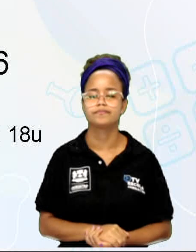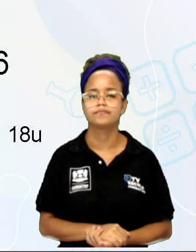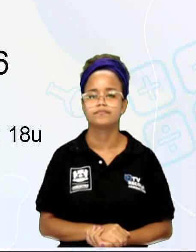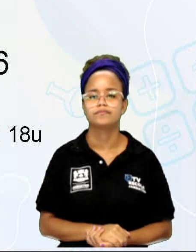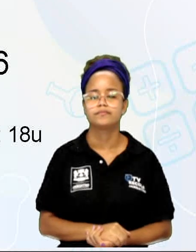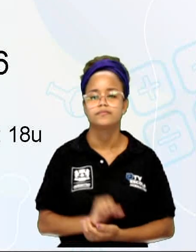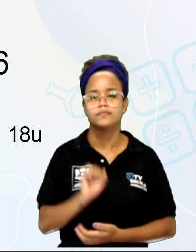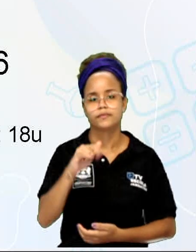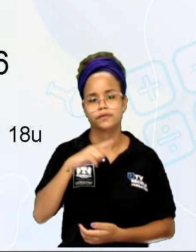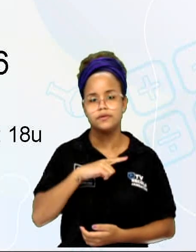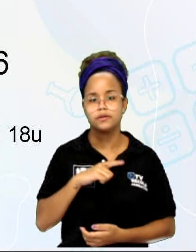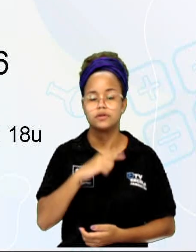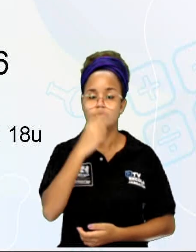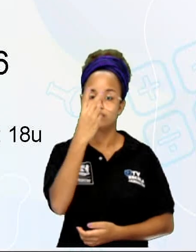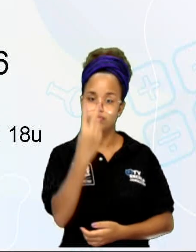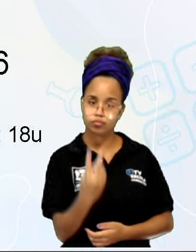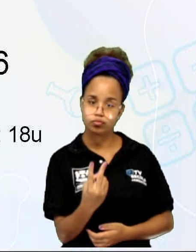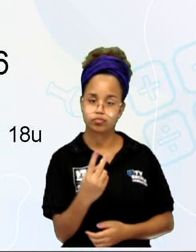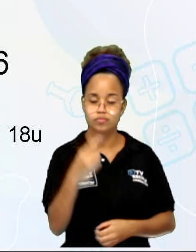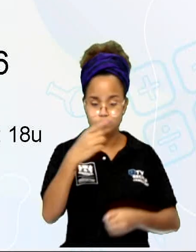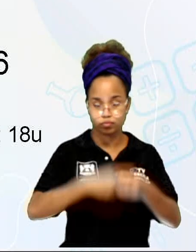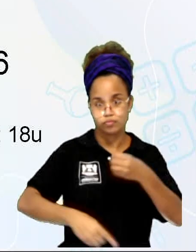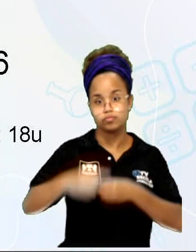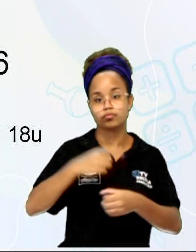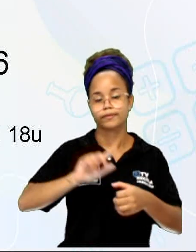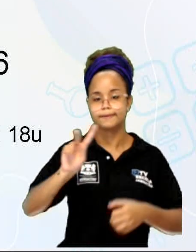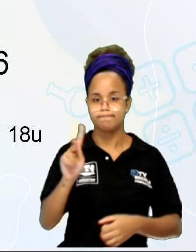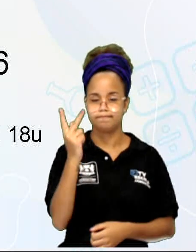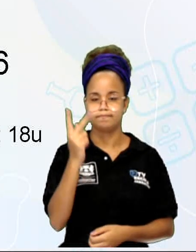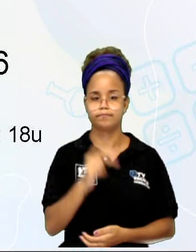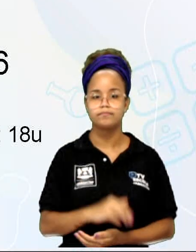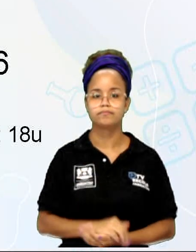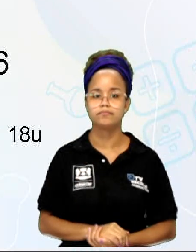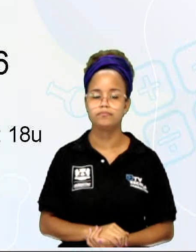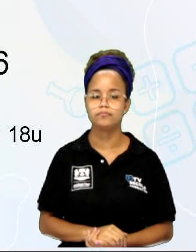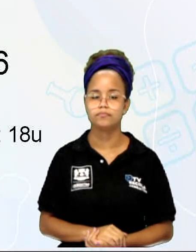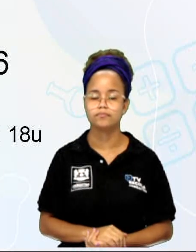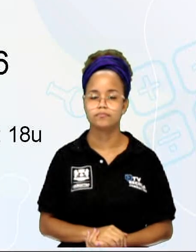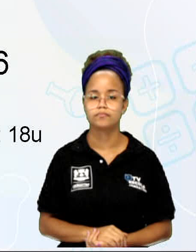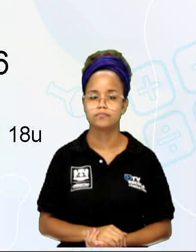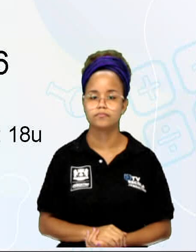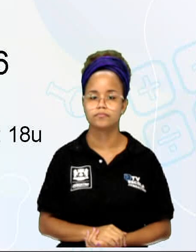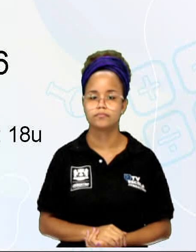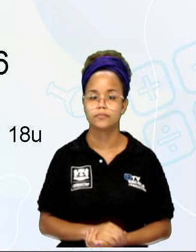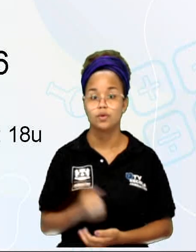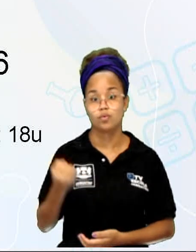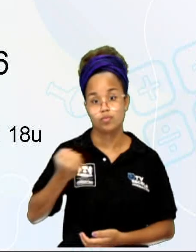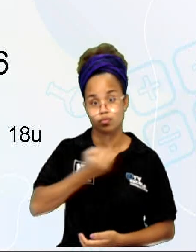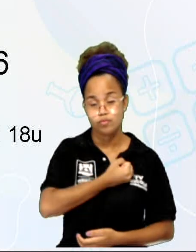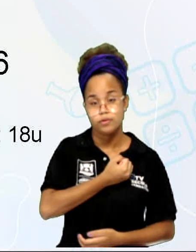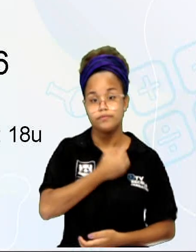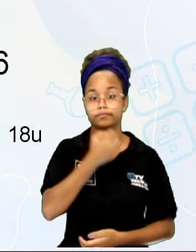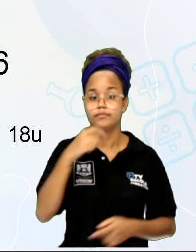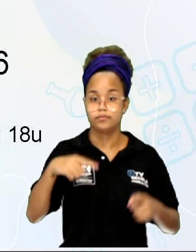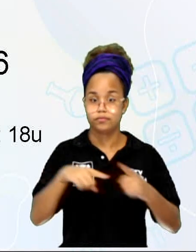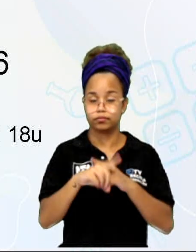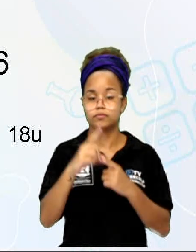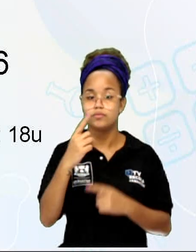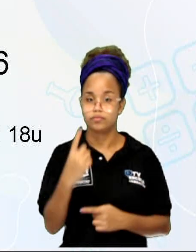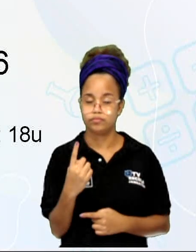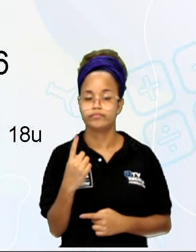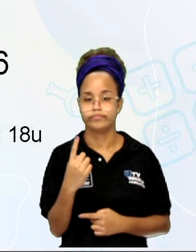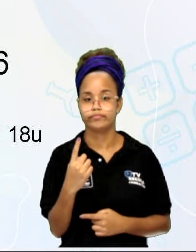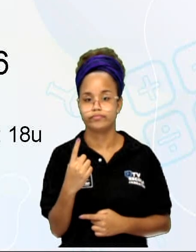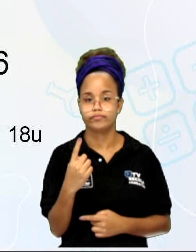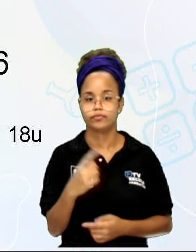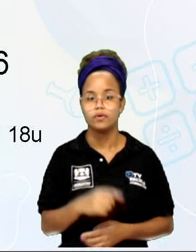Se a gente tem 2 átomos de hidrogênio e o número atômico dele é 1, a gente